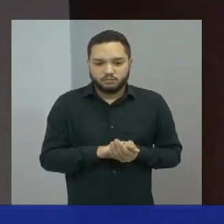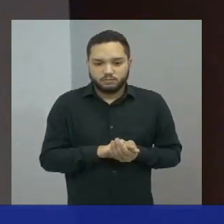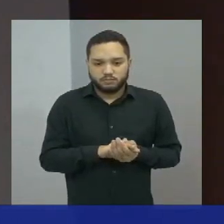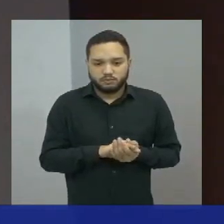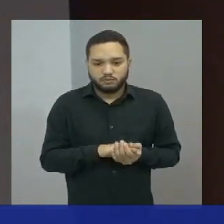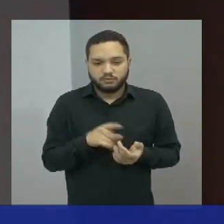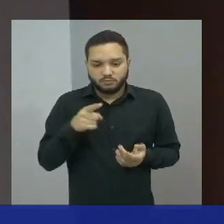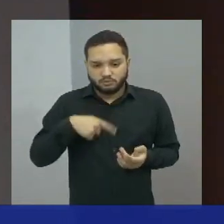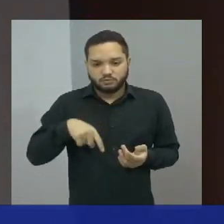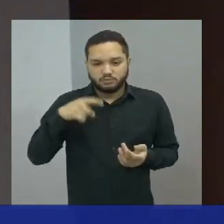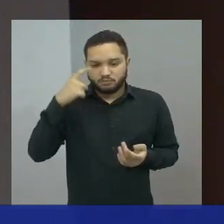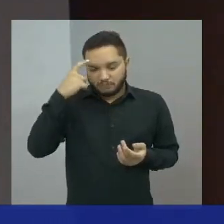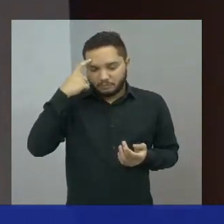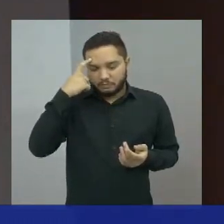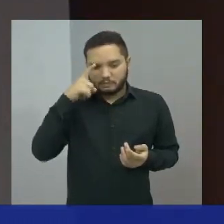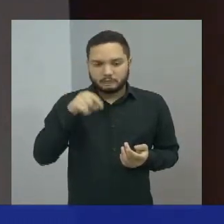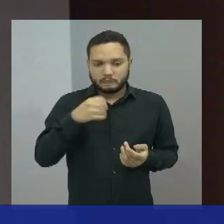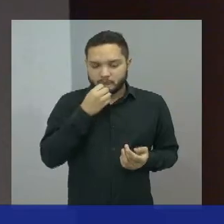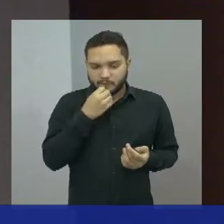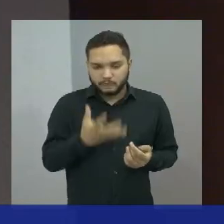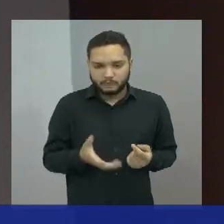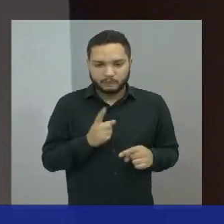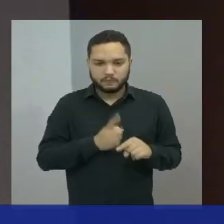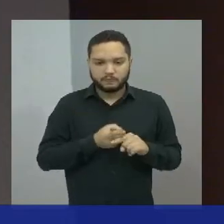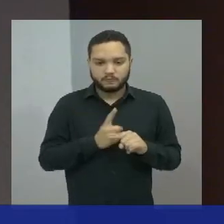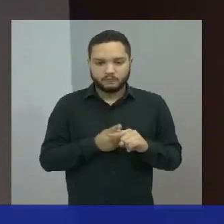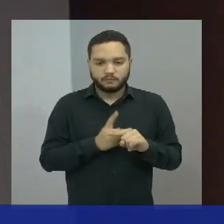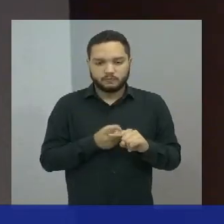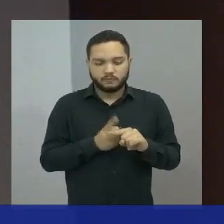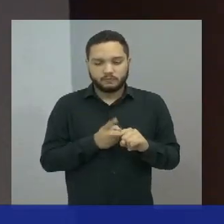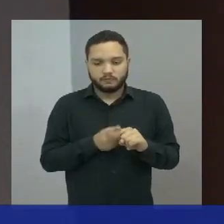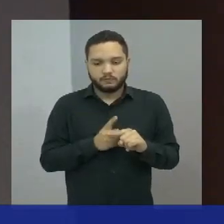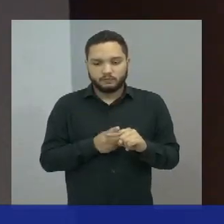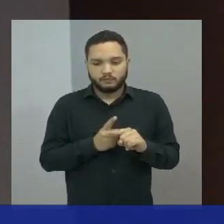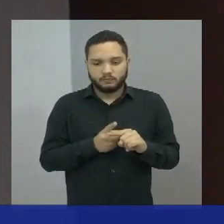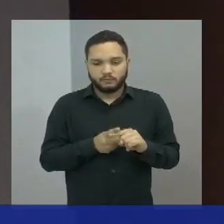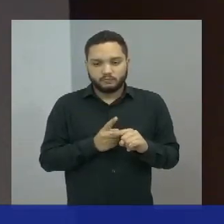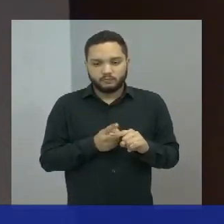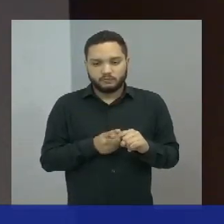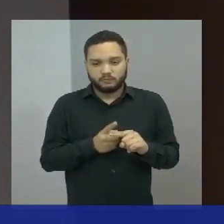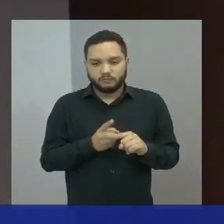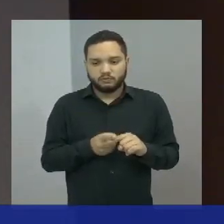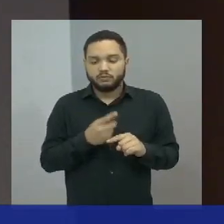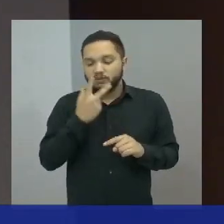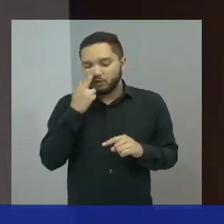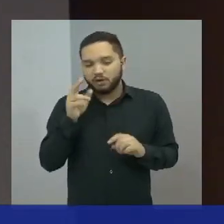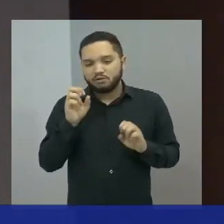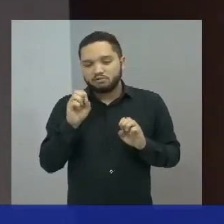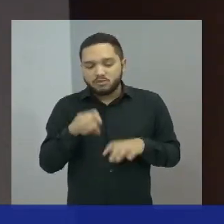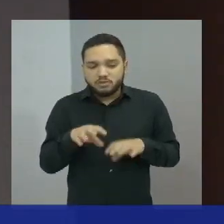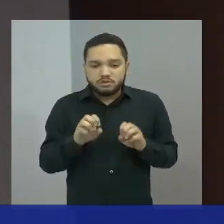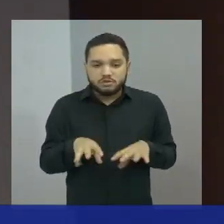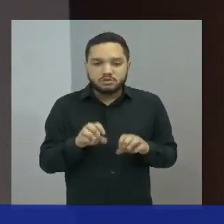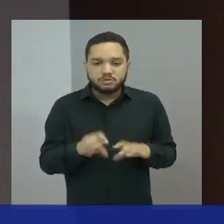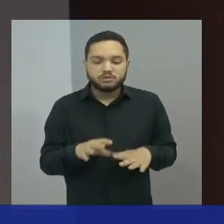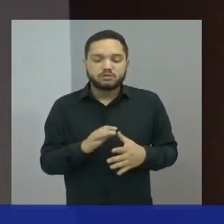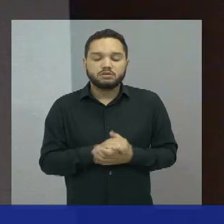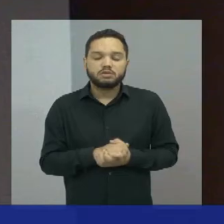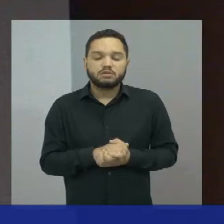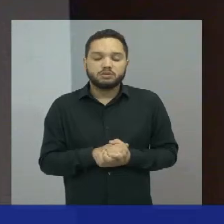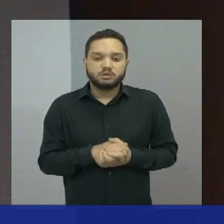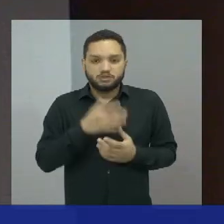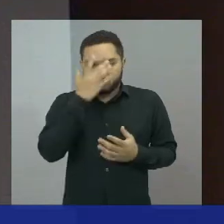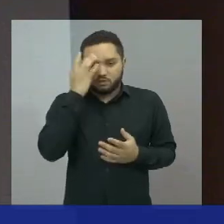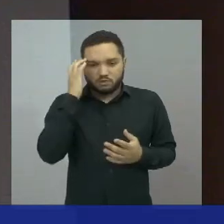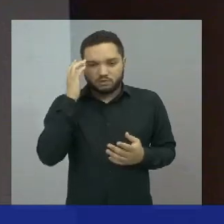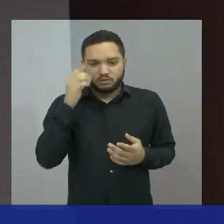gente acredita que isso é interessante, porque o efeito pedagógico ele vem, às vezes, com